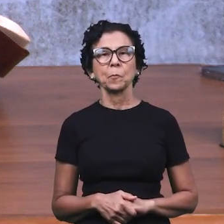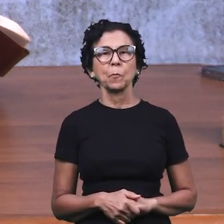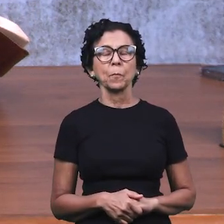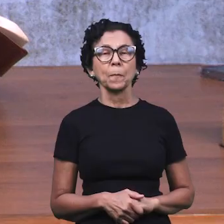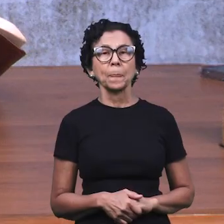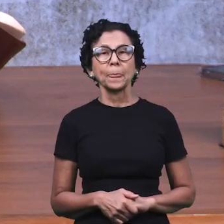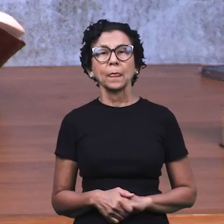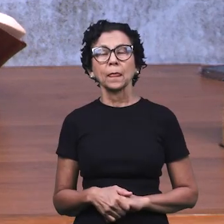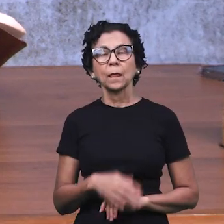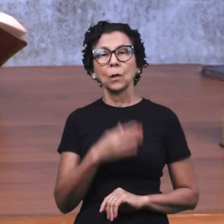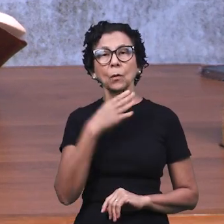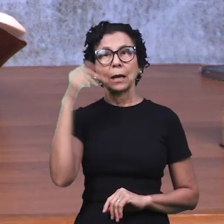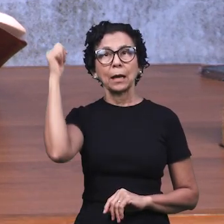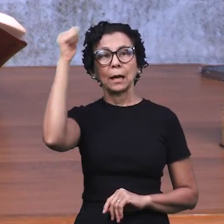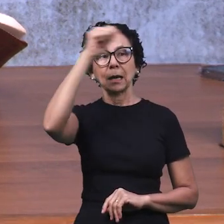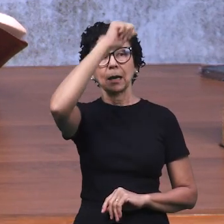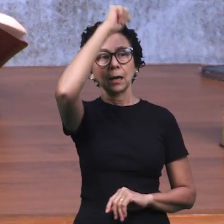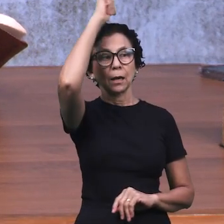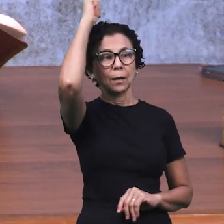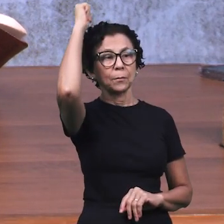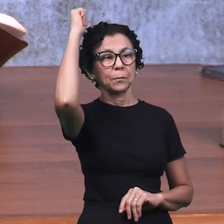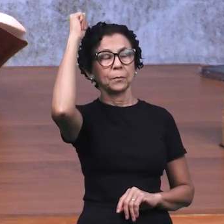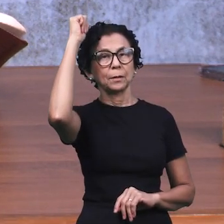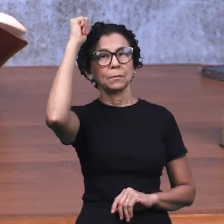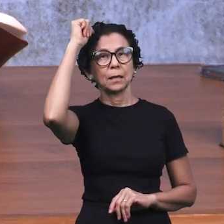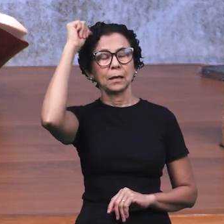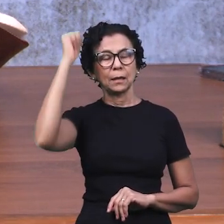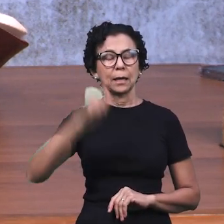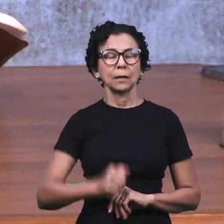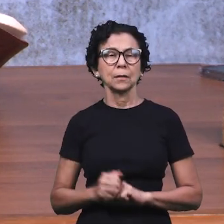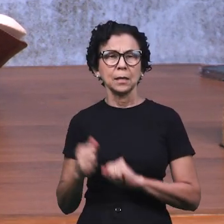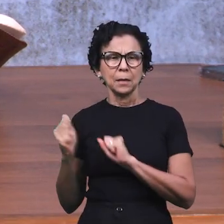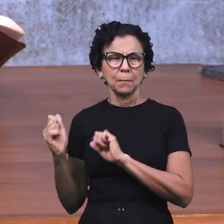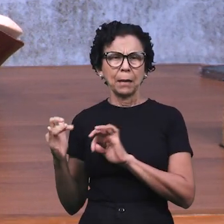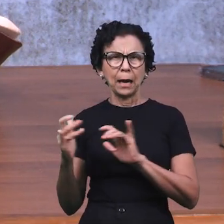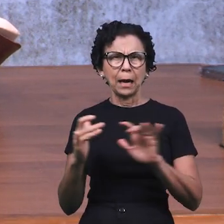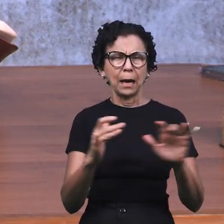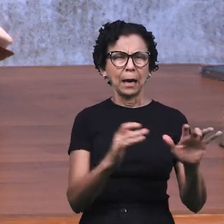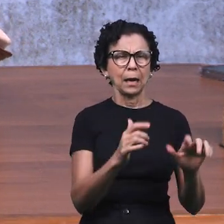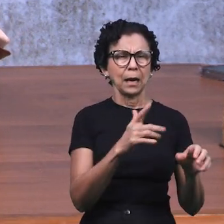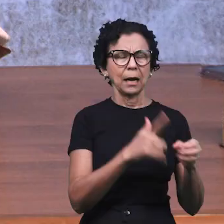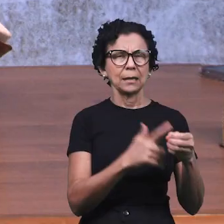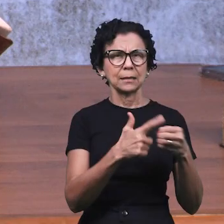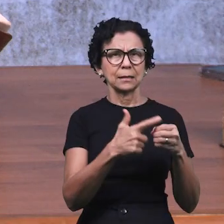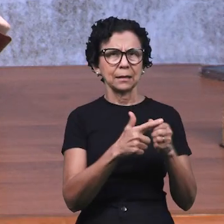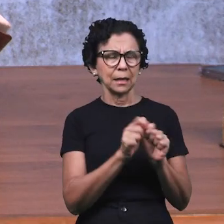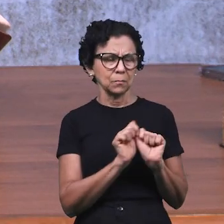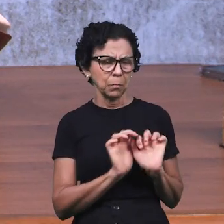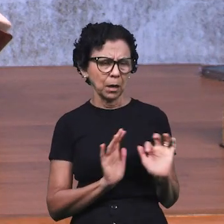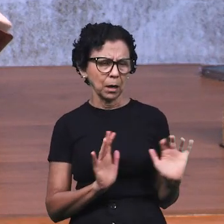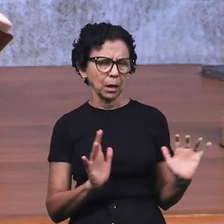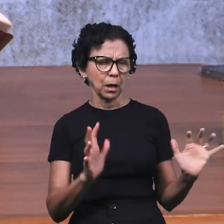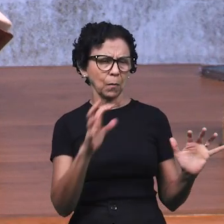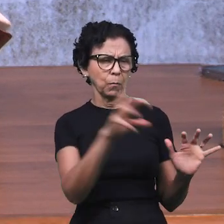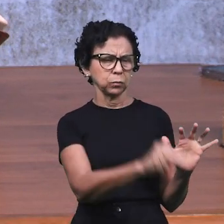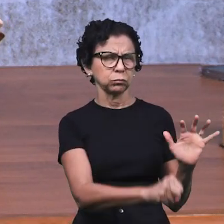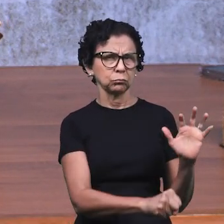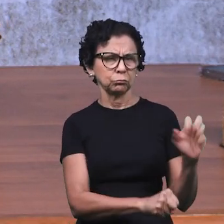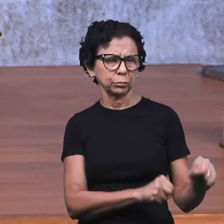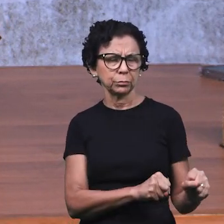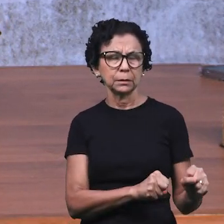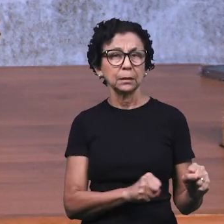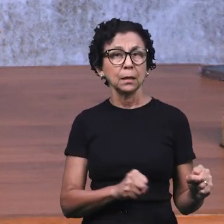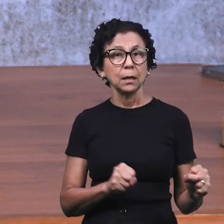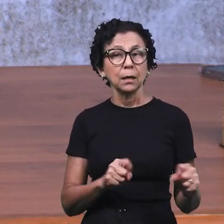Então Abimeleque foi-se a Tebes e sitiou a Tebes e a tomou. Havia,